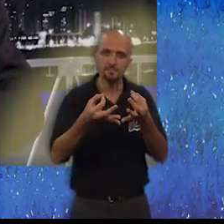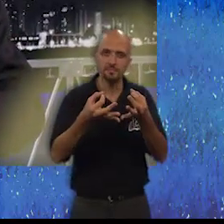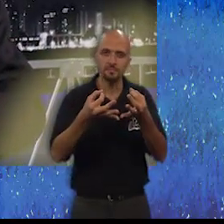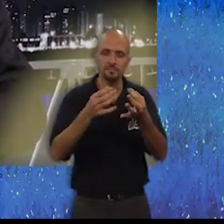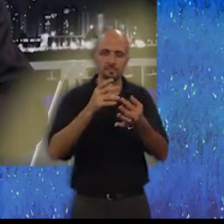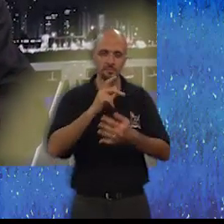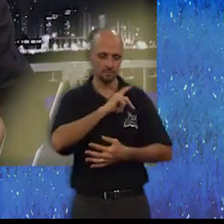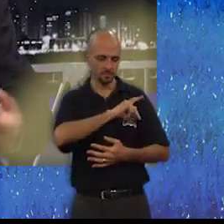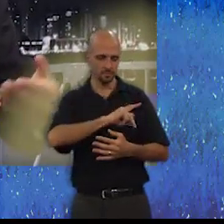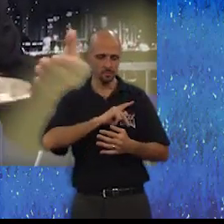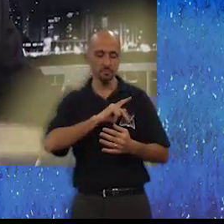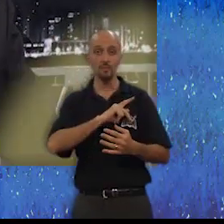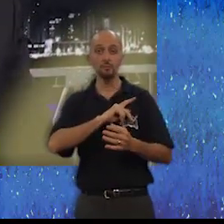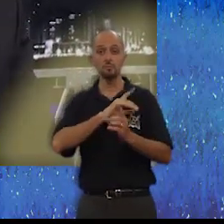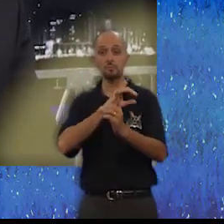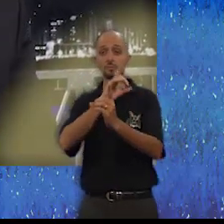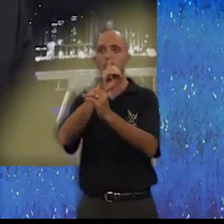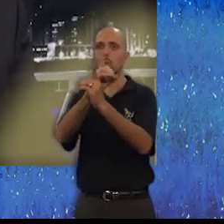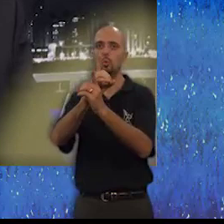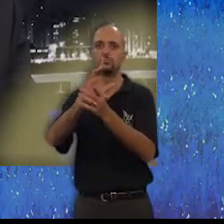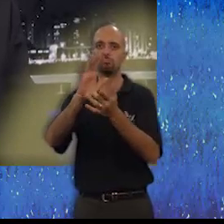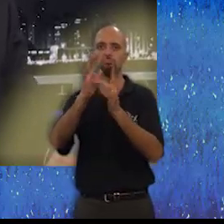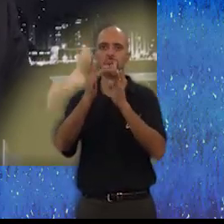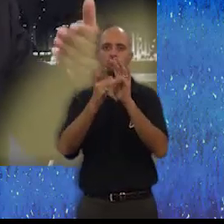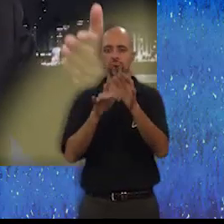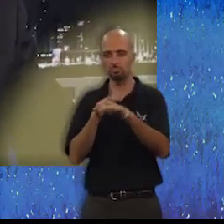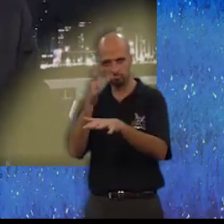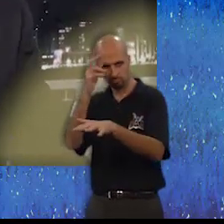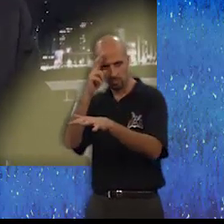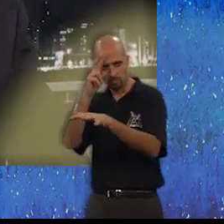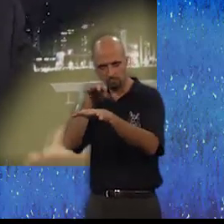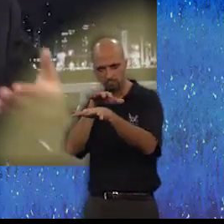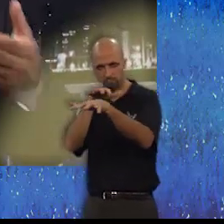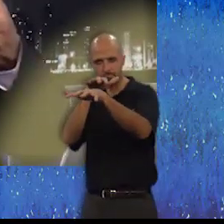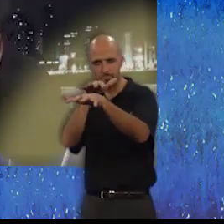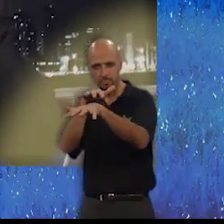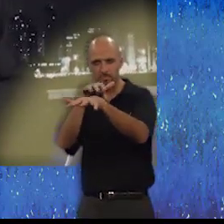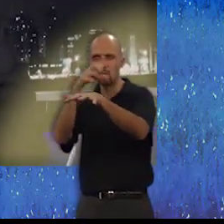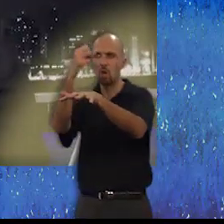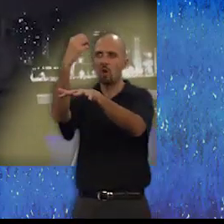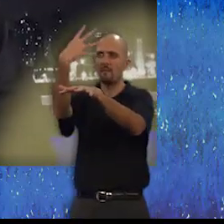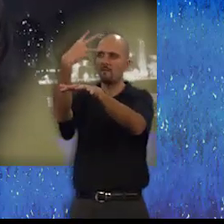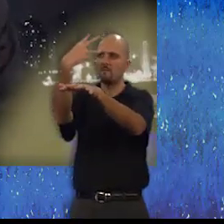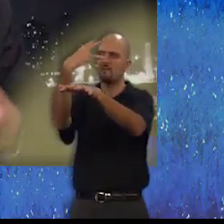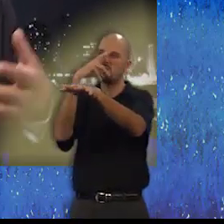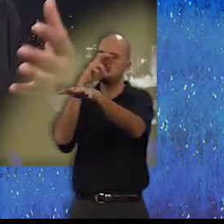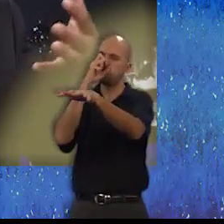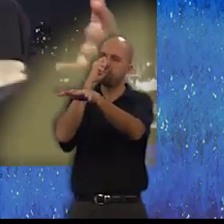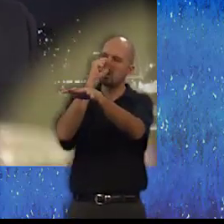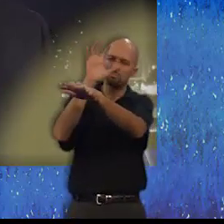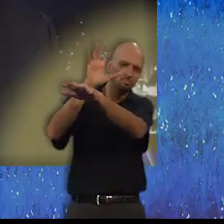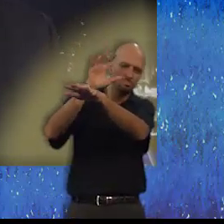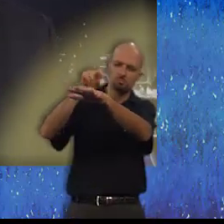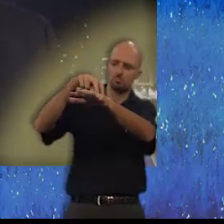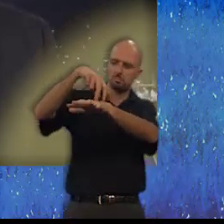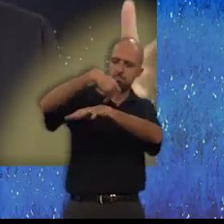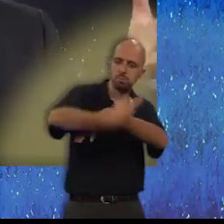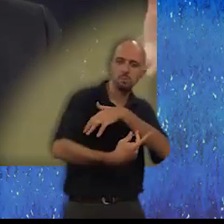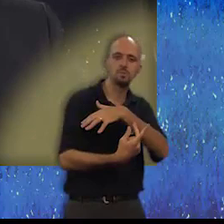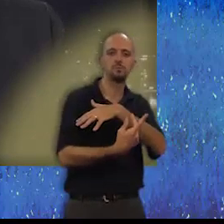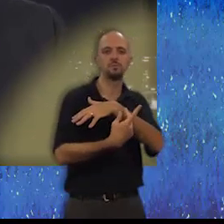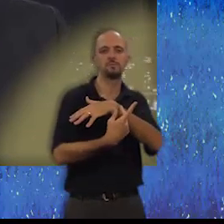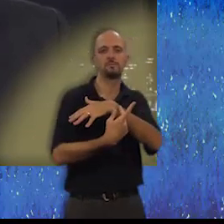Jesus e cai com o rosto em terra, fica cego. Jesus se apresenta a ele, toca o seu